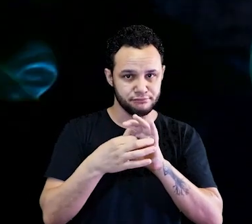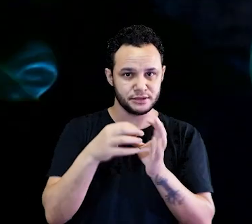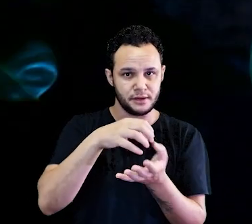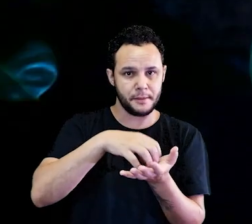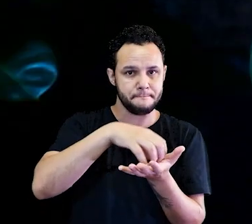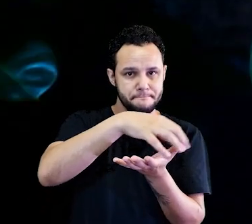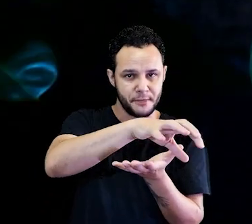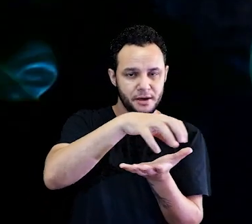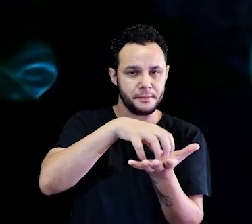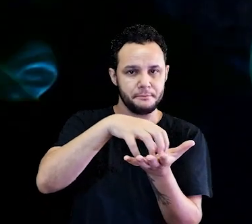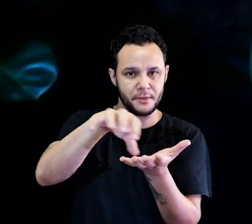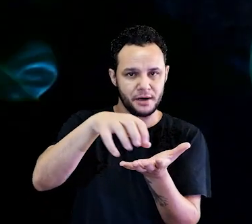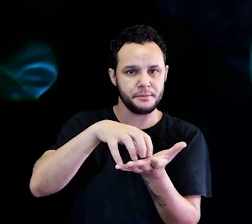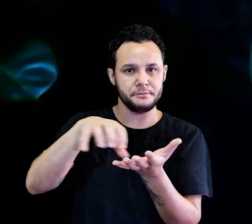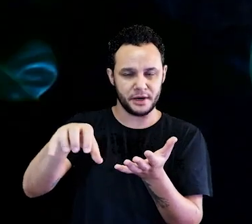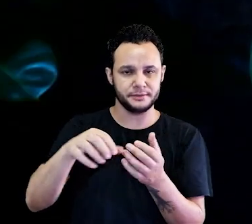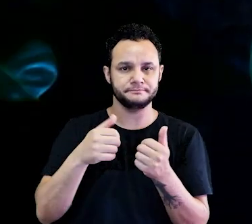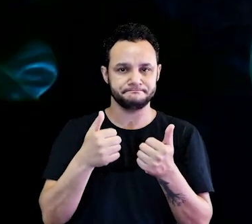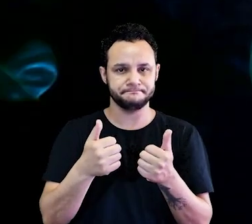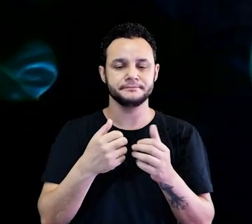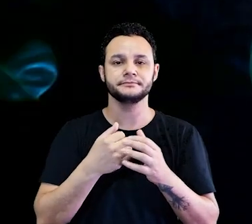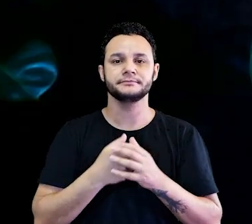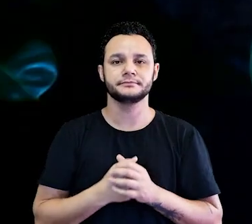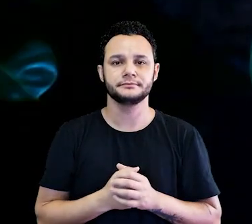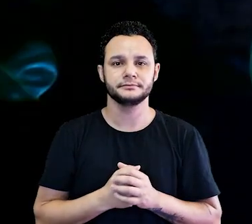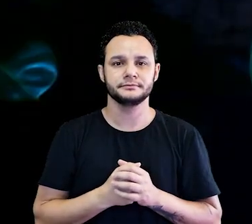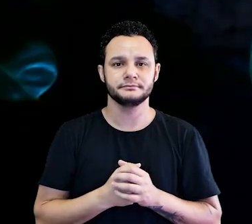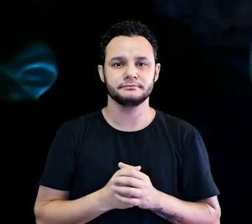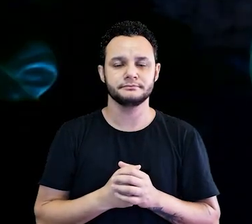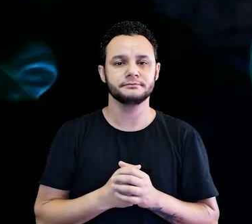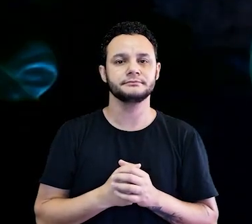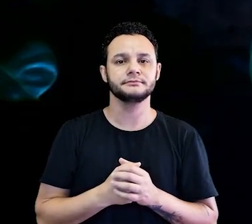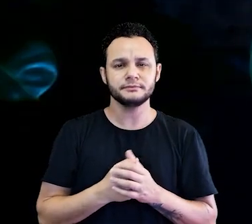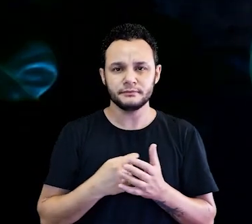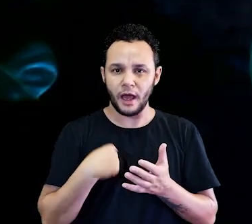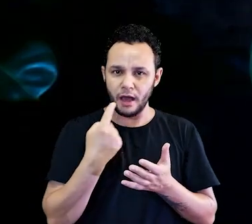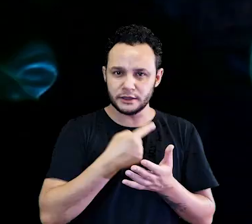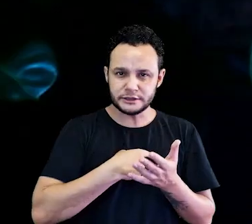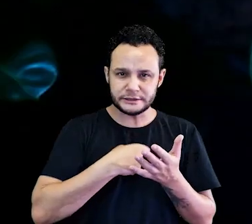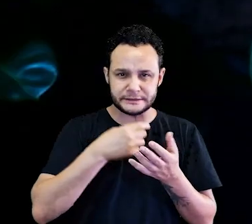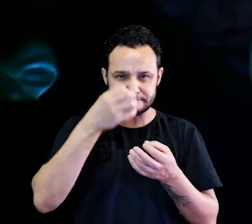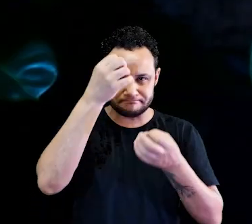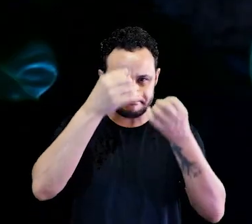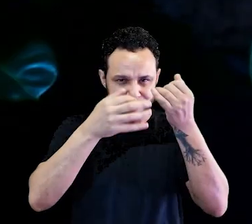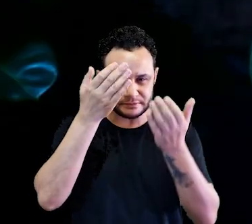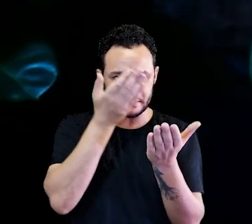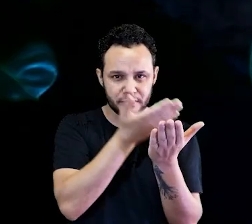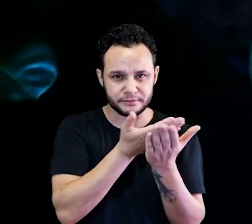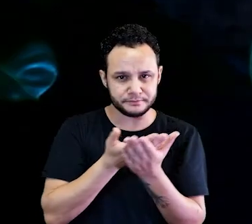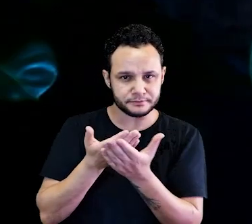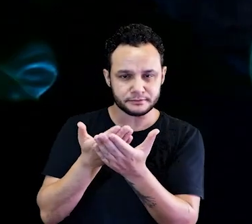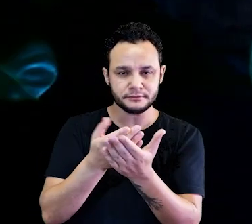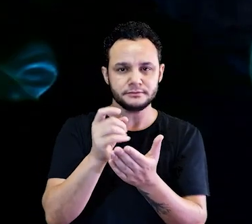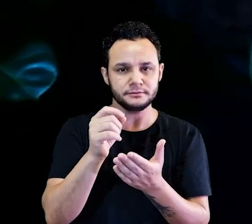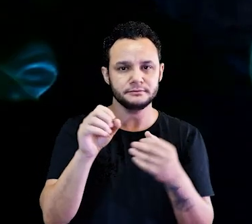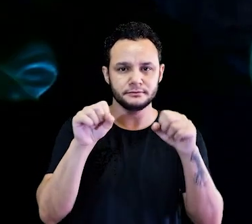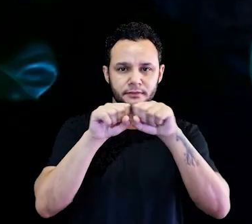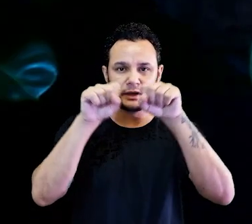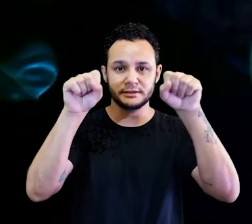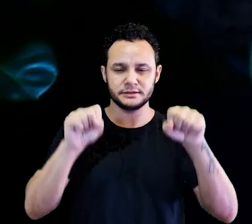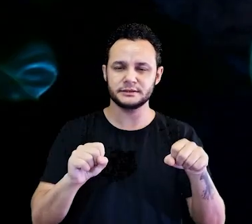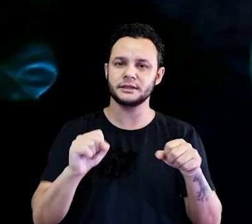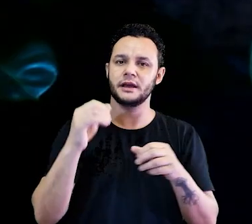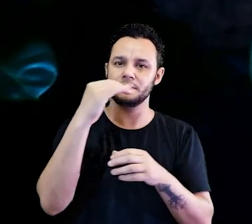descentralizada. Bom, vamos retomar aqui, né? A gente conversou que o sistema educacional